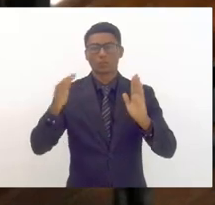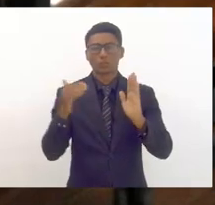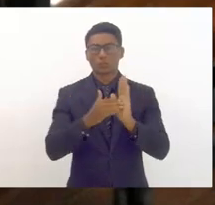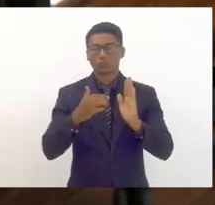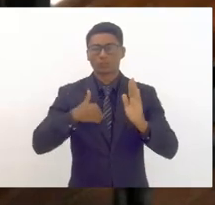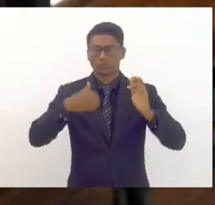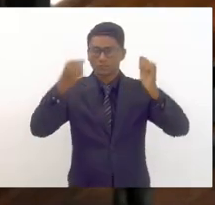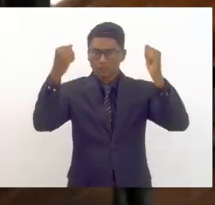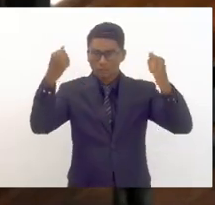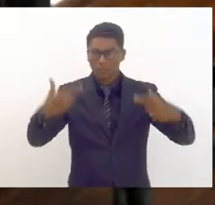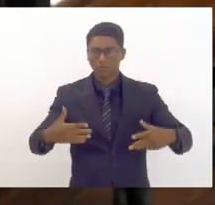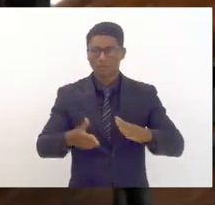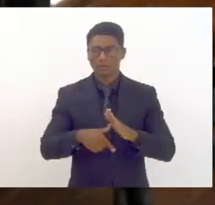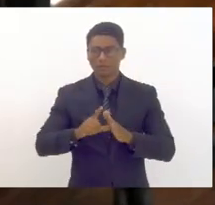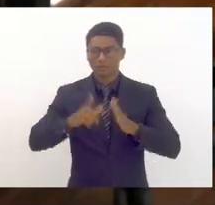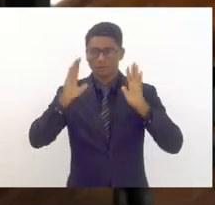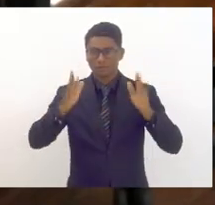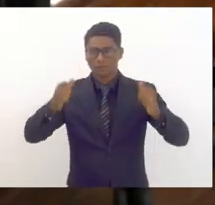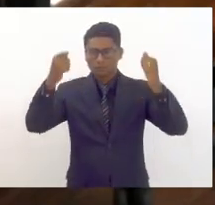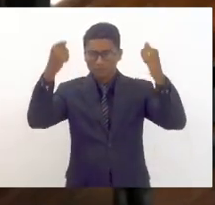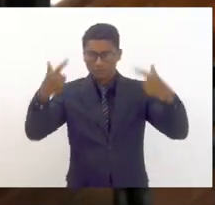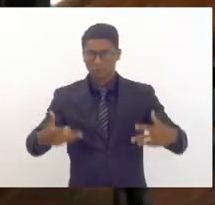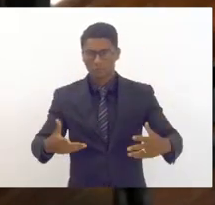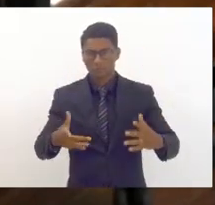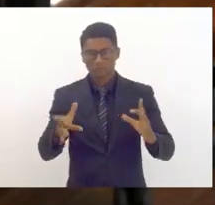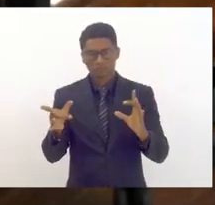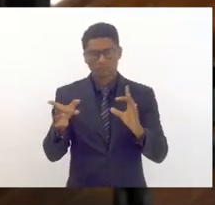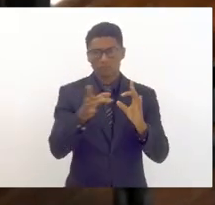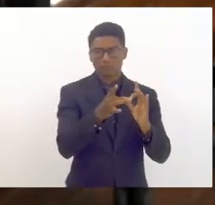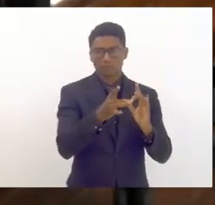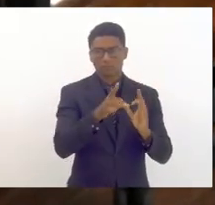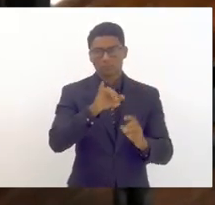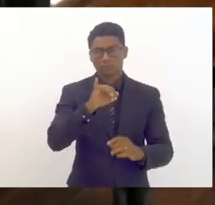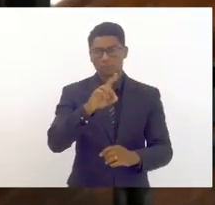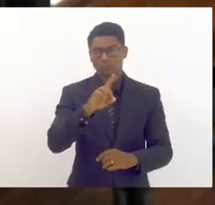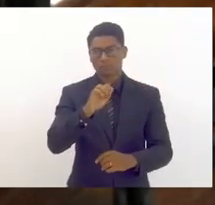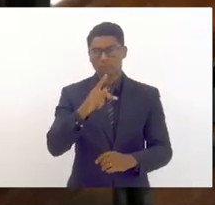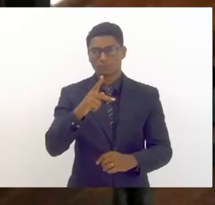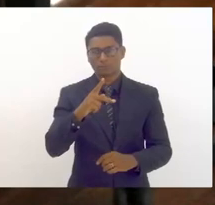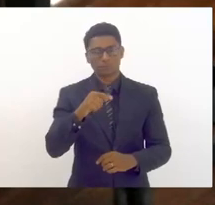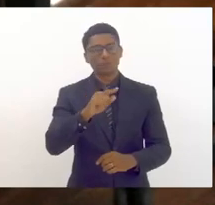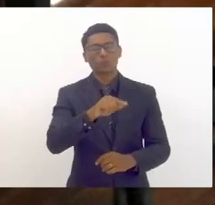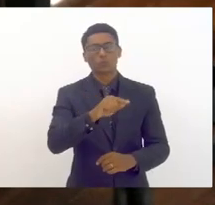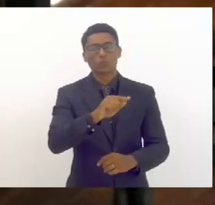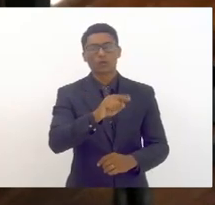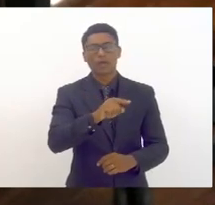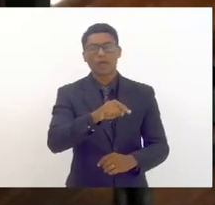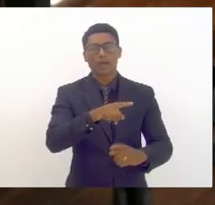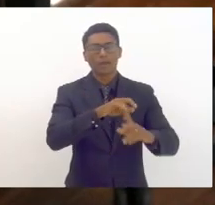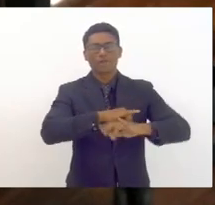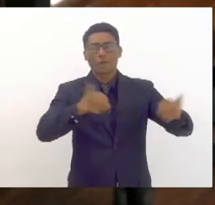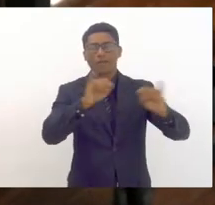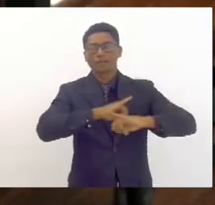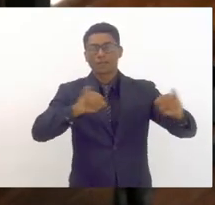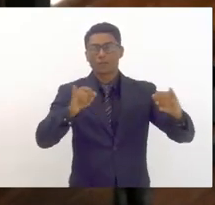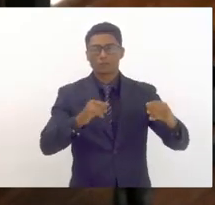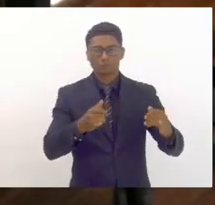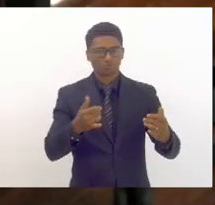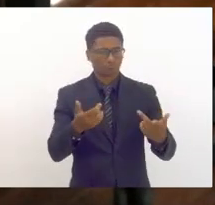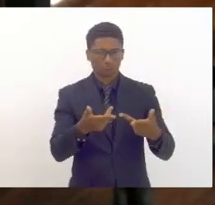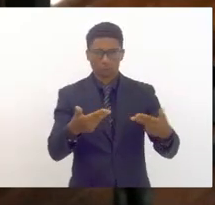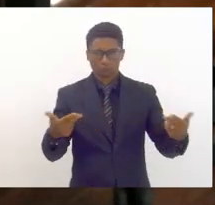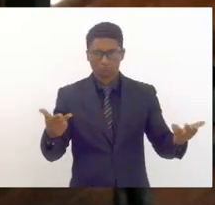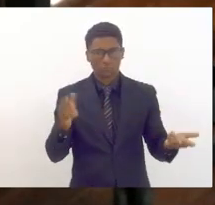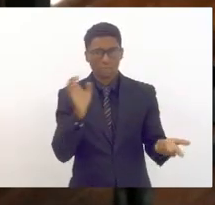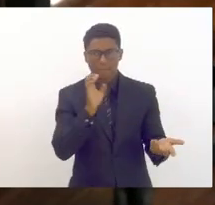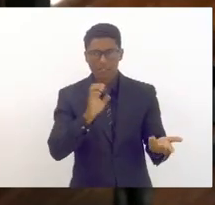aqui anteriormente, elas estão incorporadas ao IDAP, que é a Interface de Divulgação de Alertas Públicos. Então, sendo